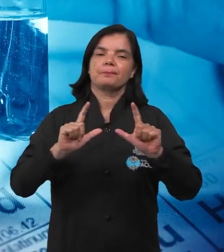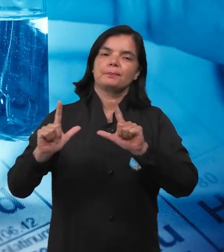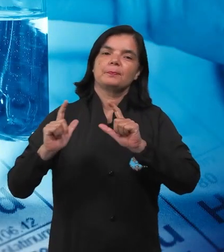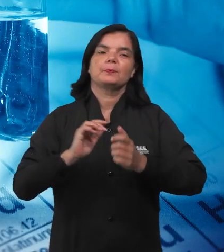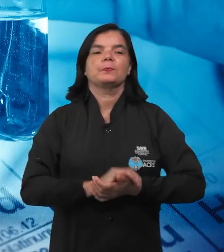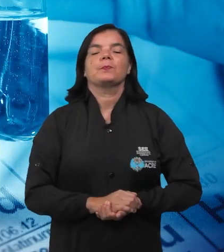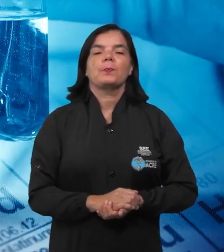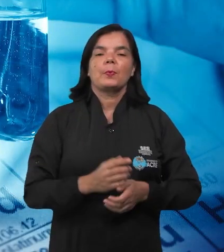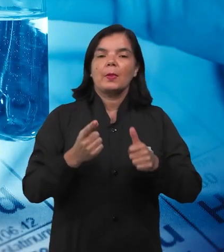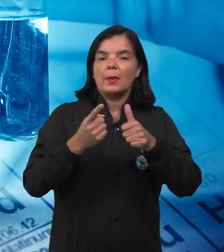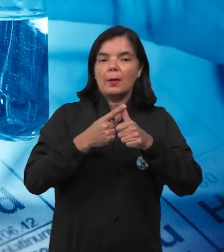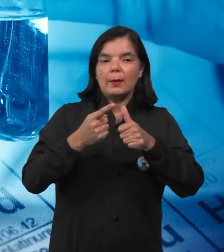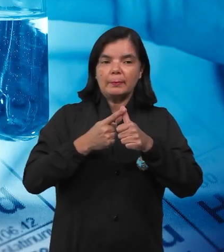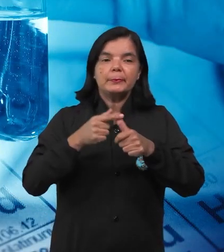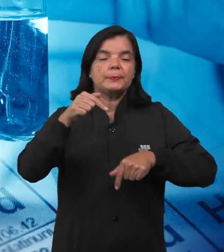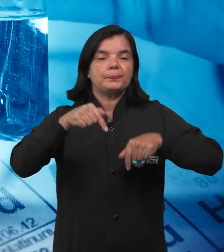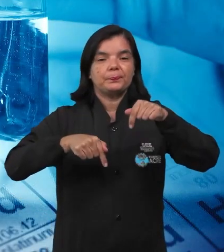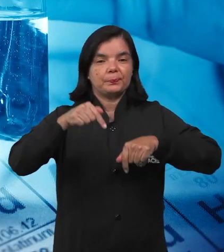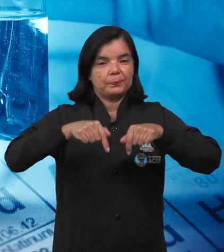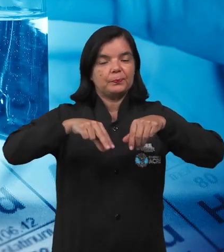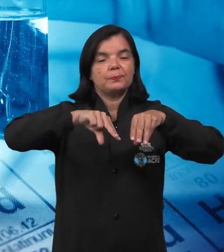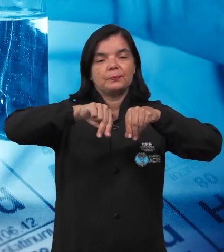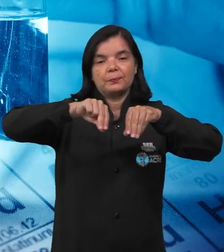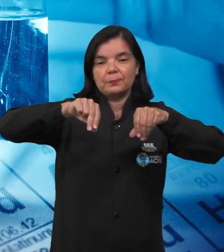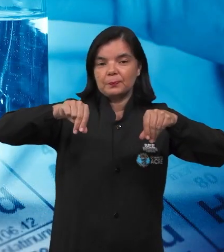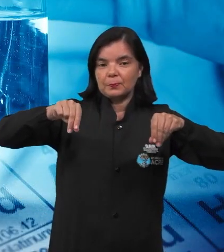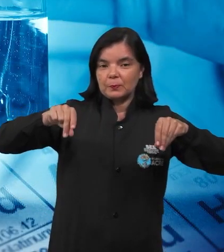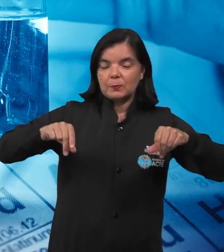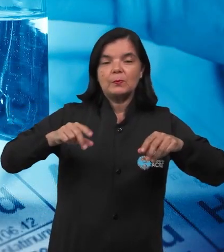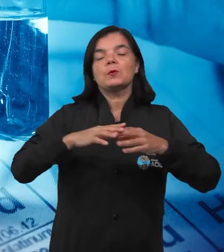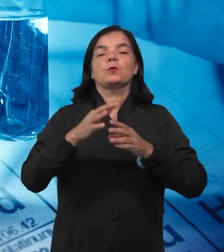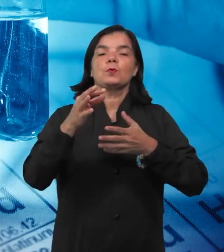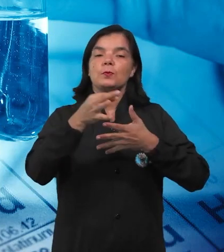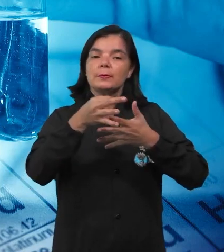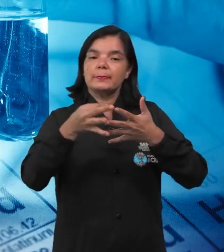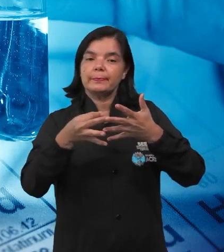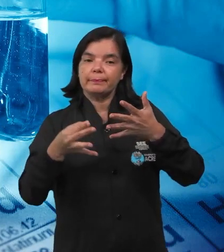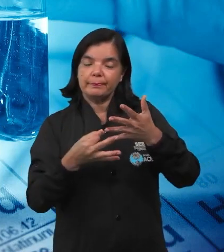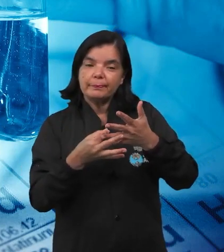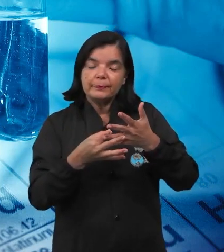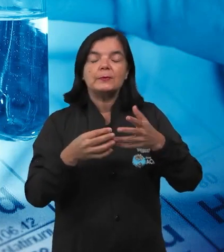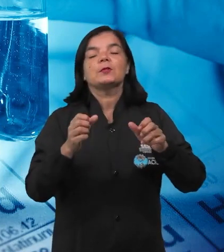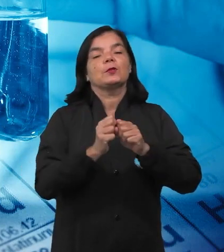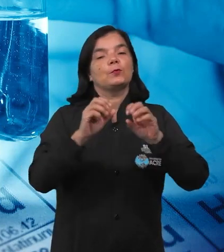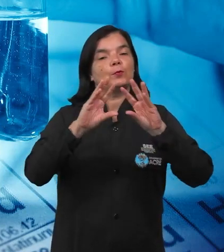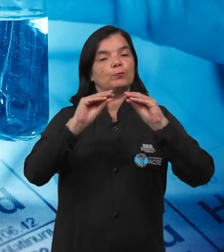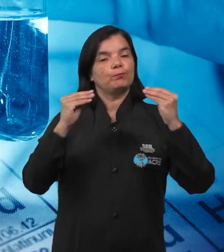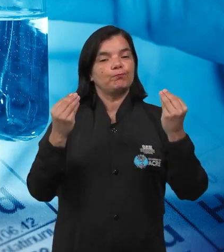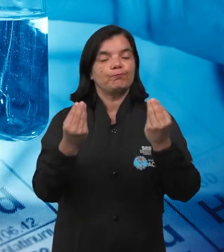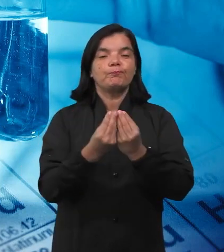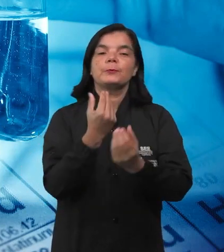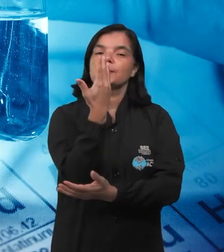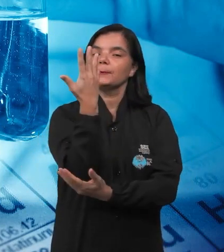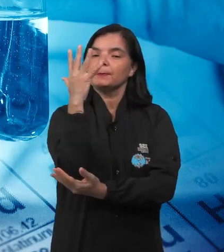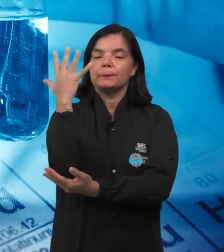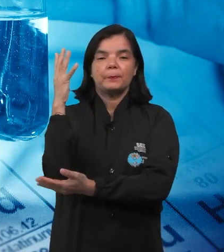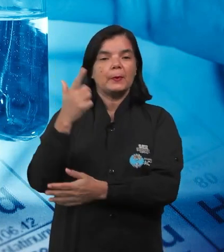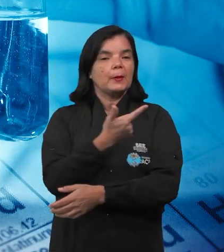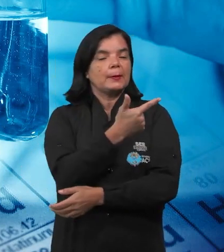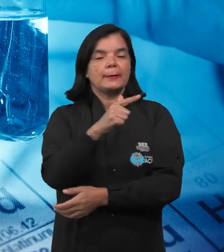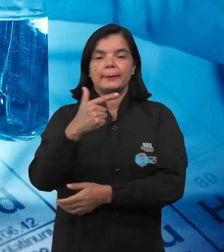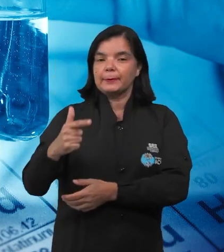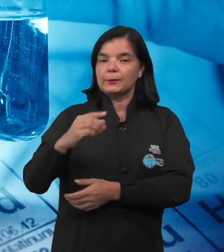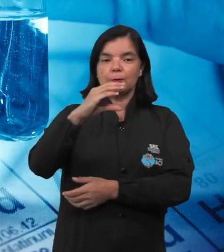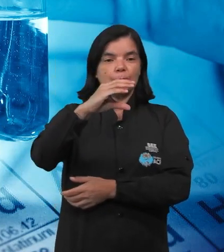lá. Primeiro, a química mineral, ela é um ramo da química que estuda os elementos químicos e substâncias da natureza que não contém